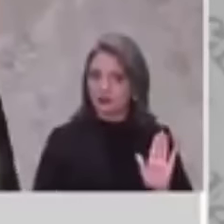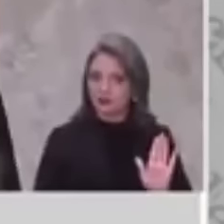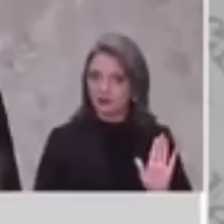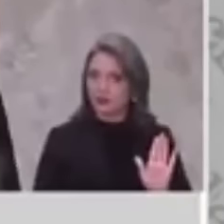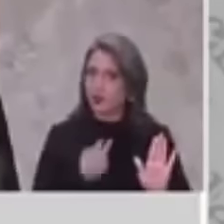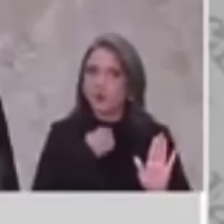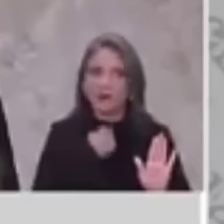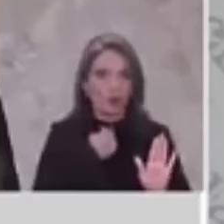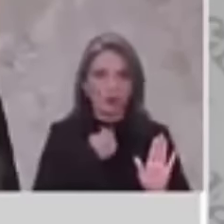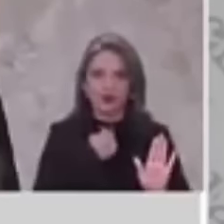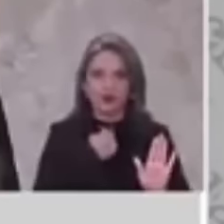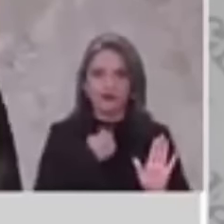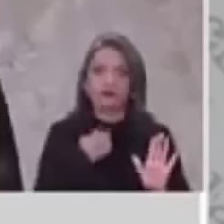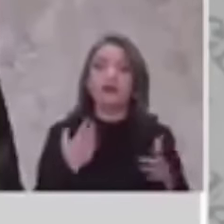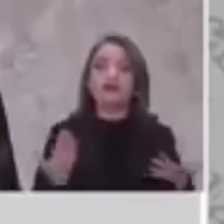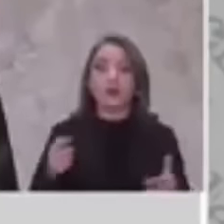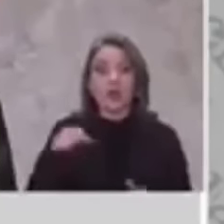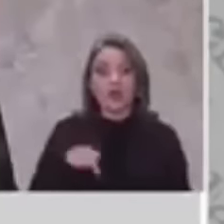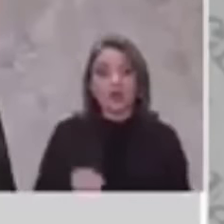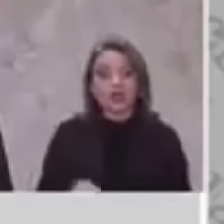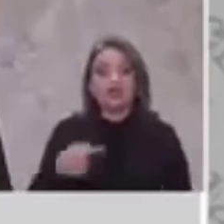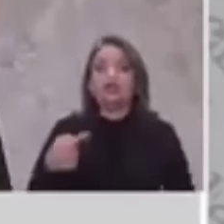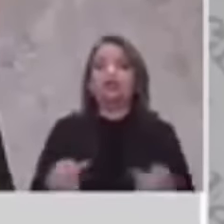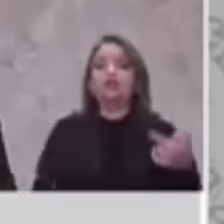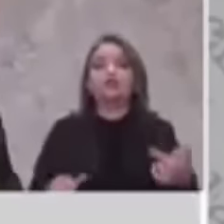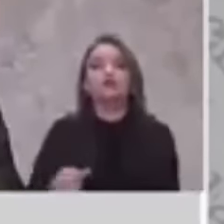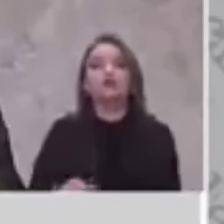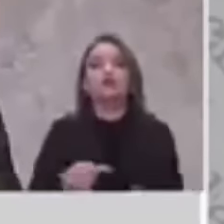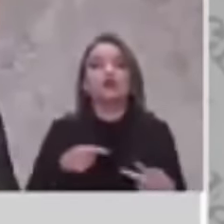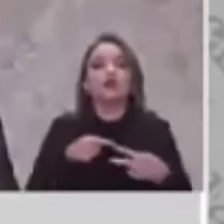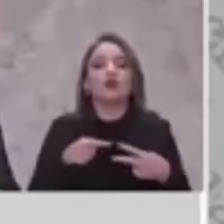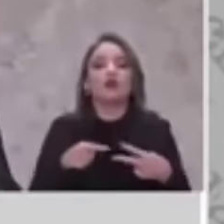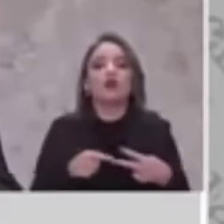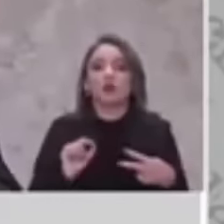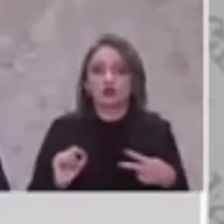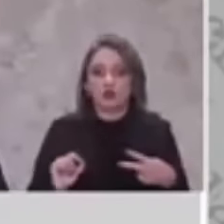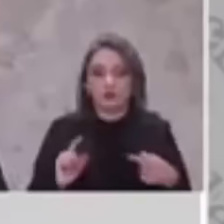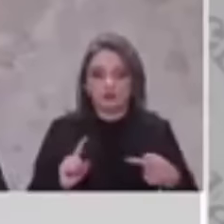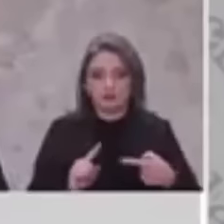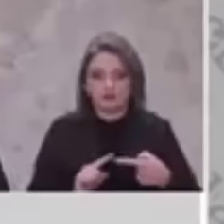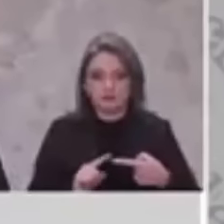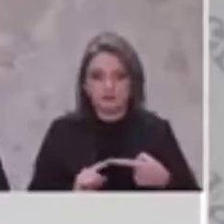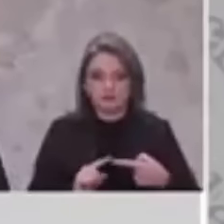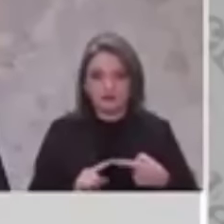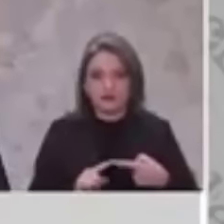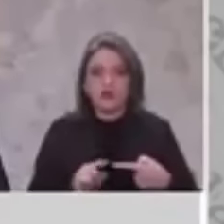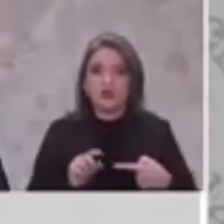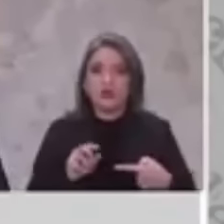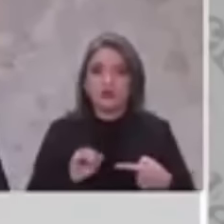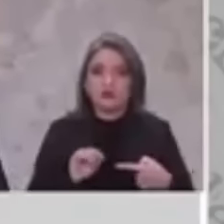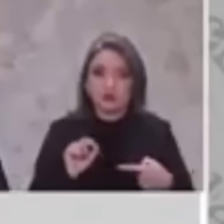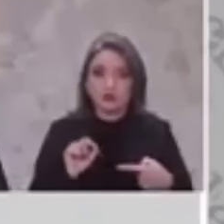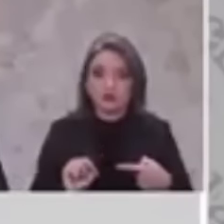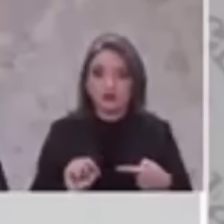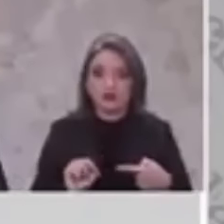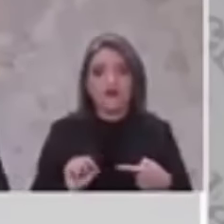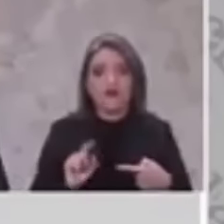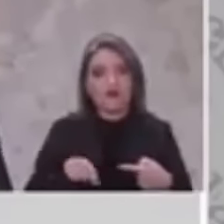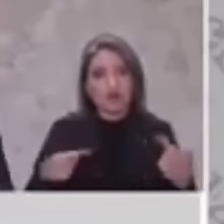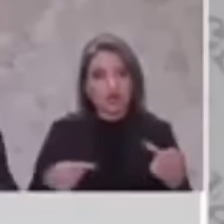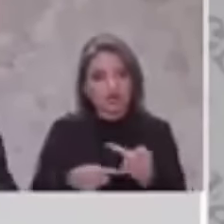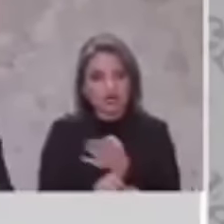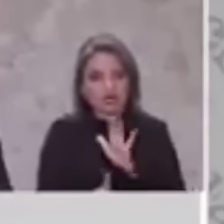nós estamos discutindo são duas questões se esse deve ser tratado como um ato ilícito de